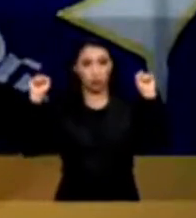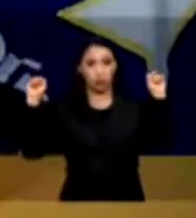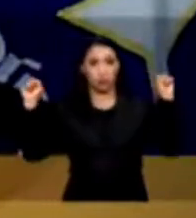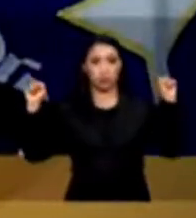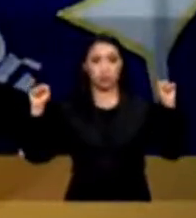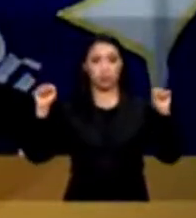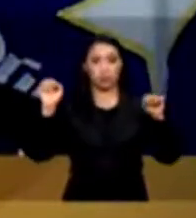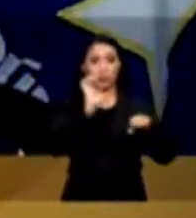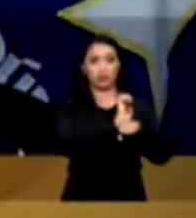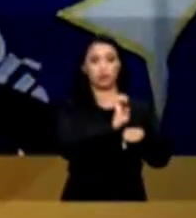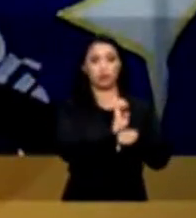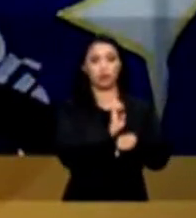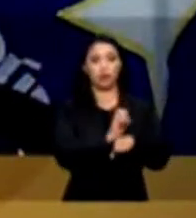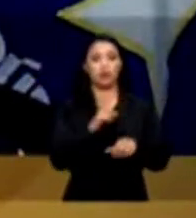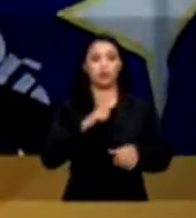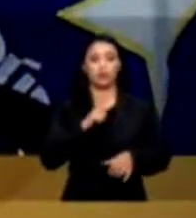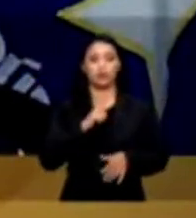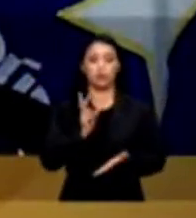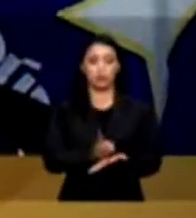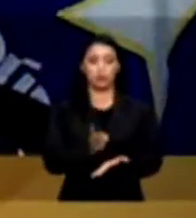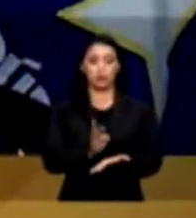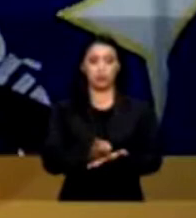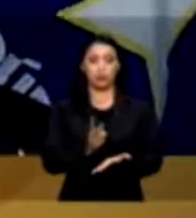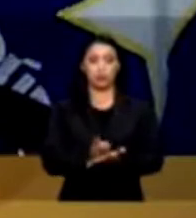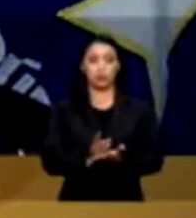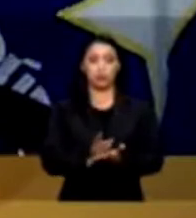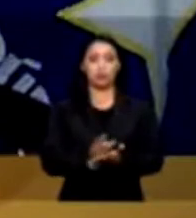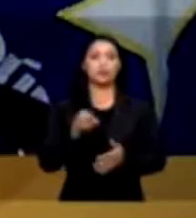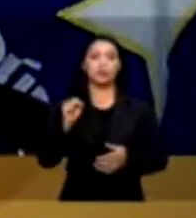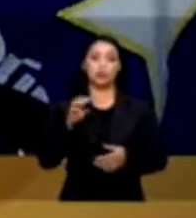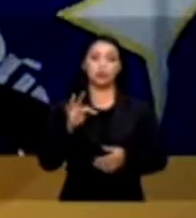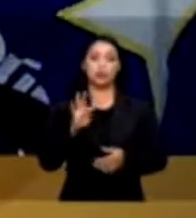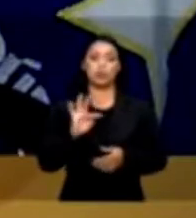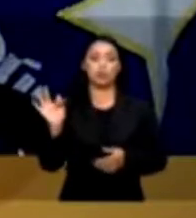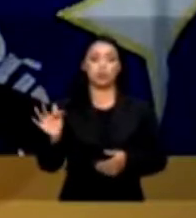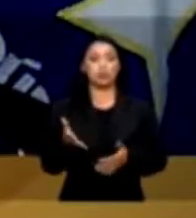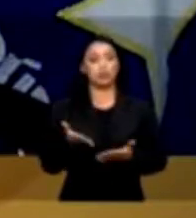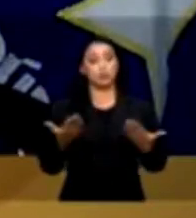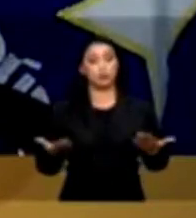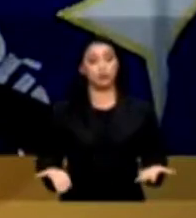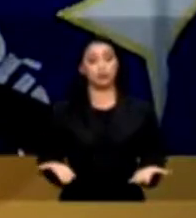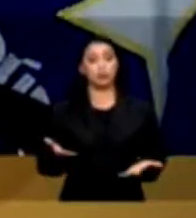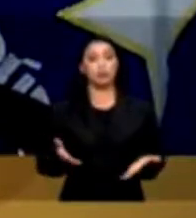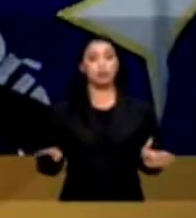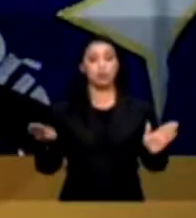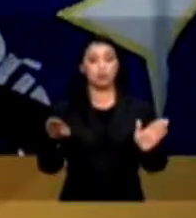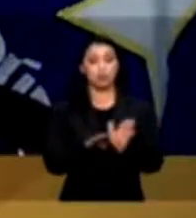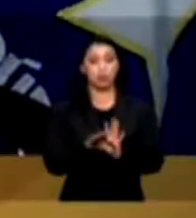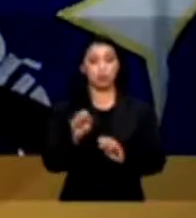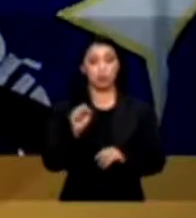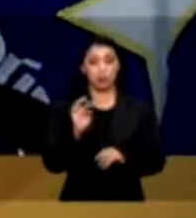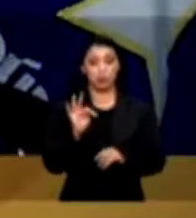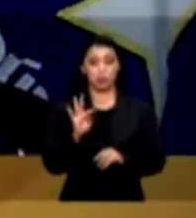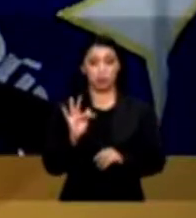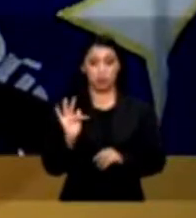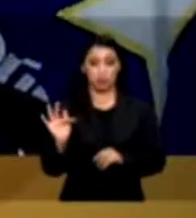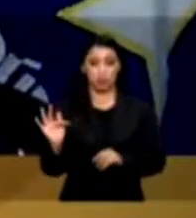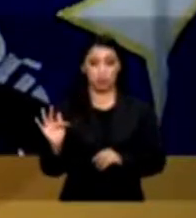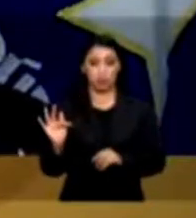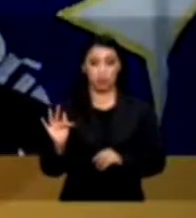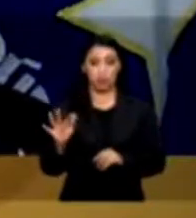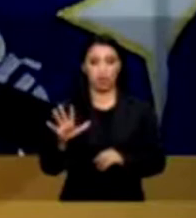foi mantida pelo Superior Tribunal de Justiça e, assim, o caso chega ao Supremo Tribunal Federal.